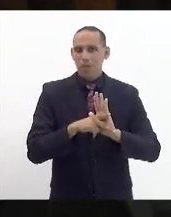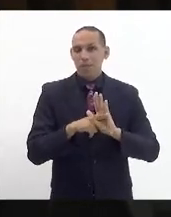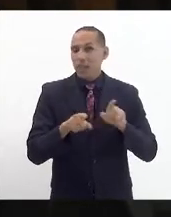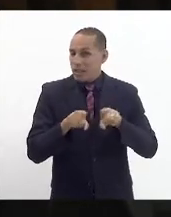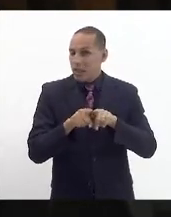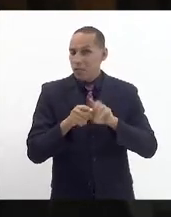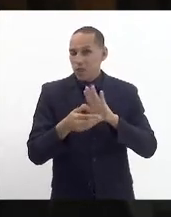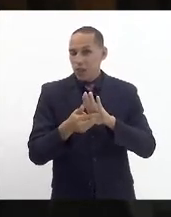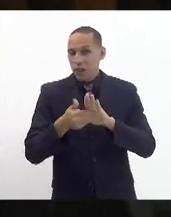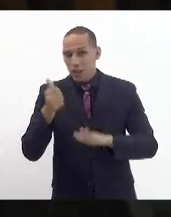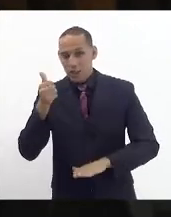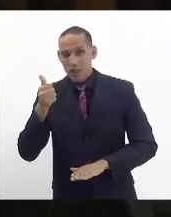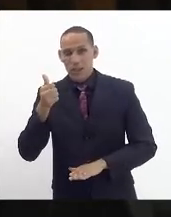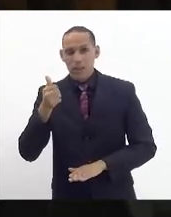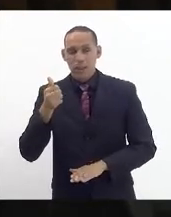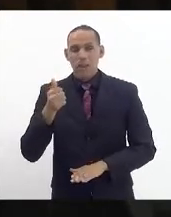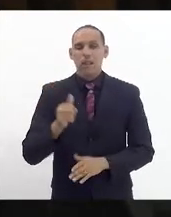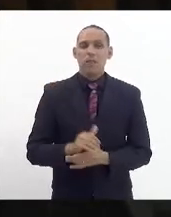isentando também